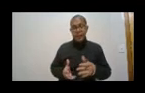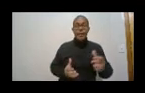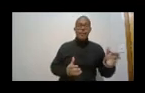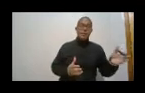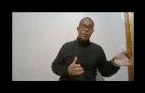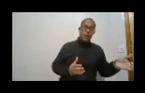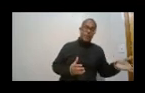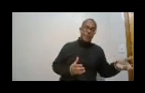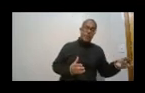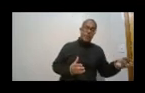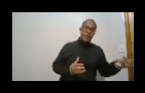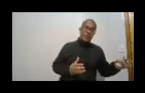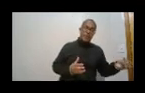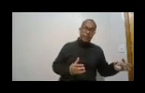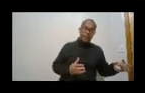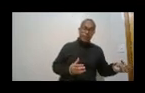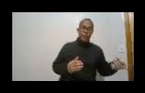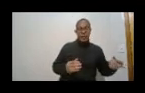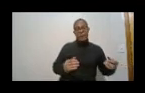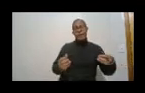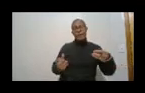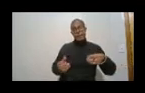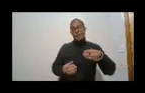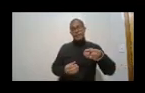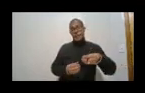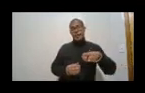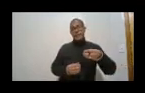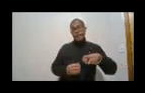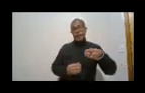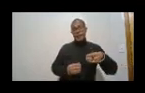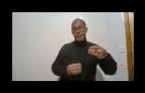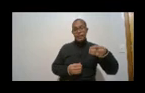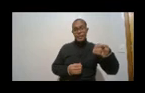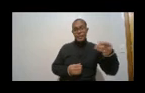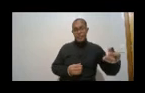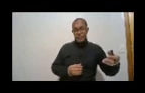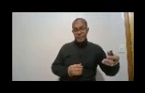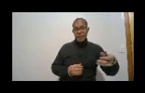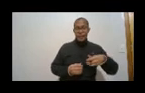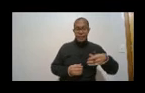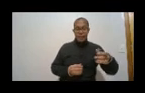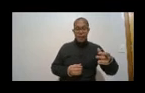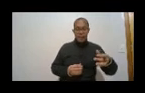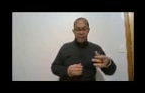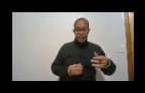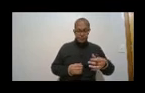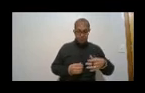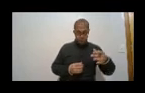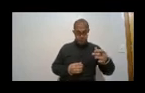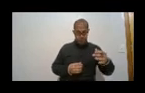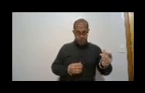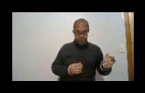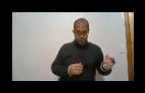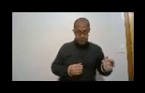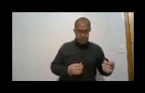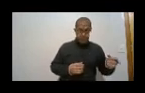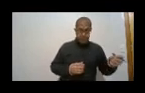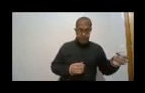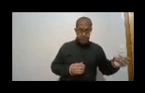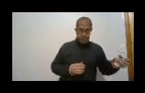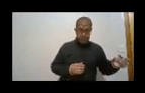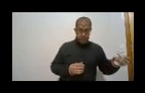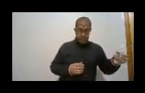entra, tá? Mas droga para entrar, entra lipo, porque ela vai ter que atravessar aquela bicamada lipídica das células, né? De fusão